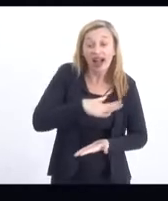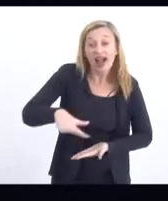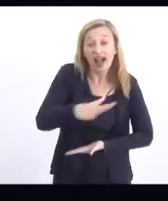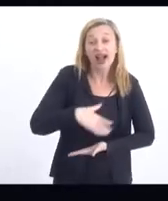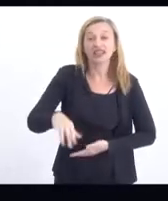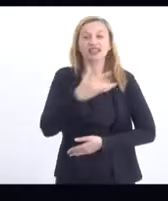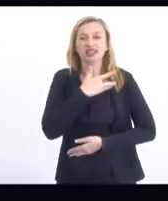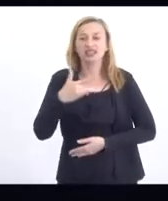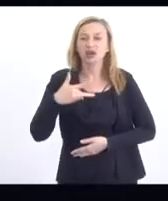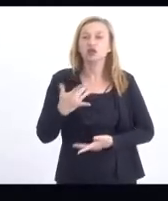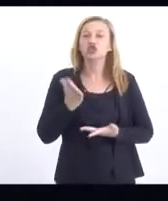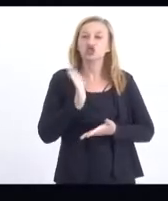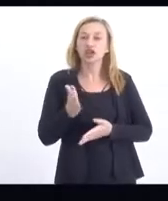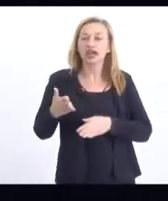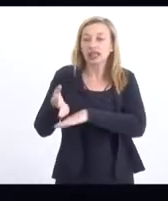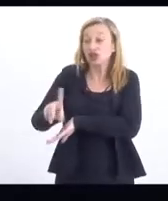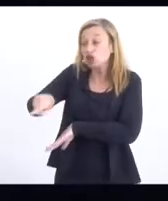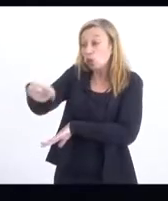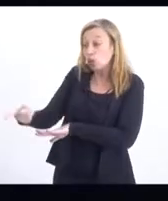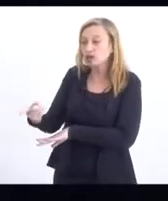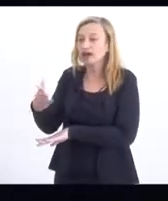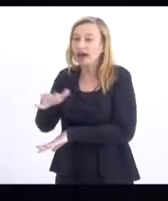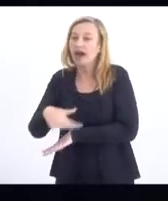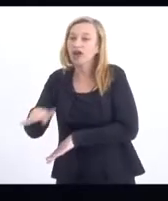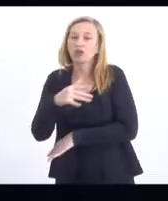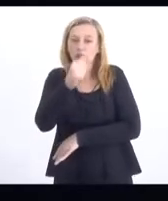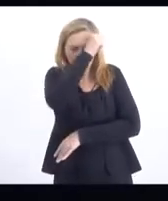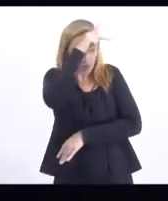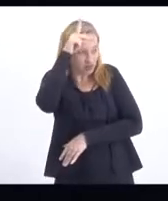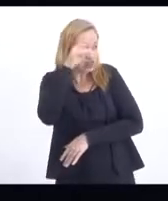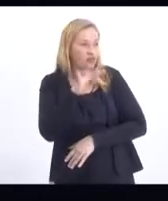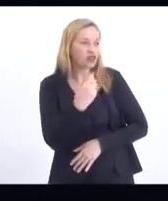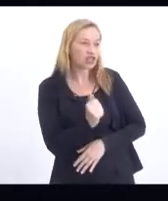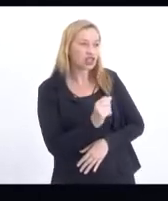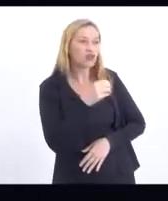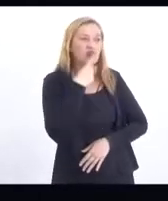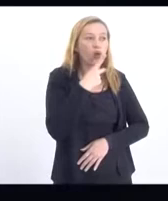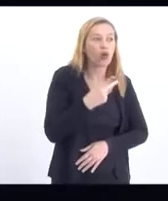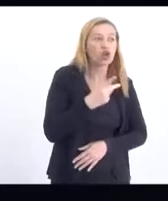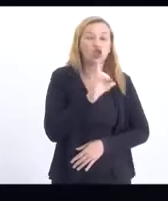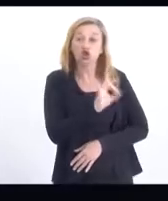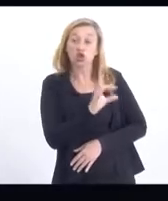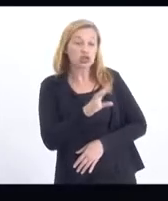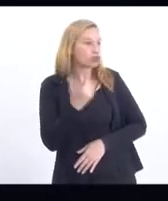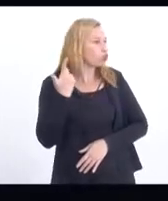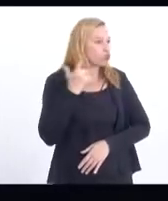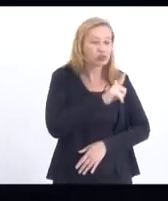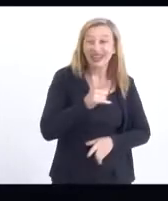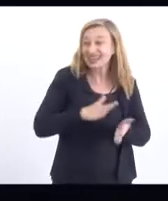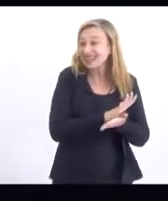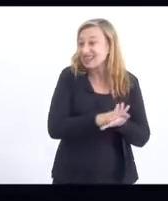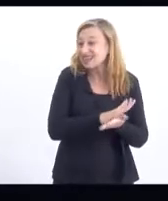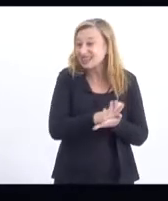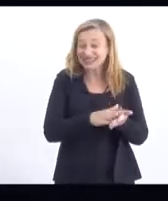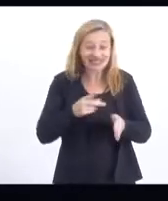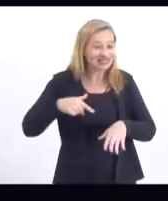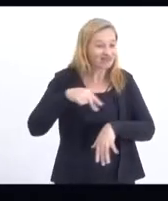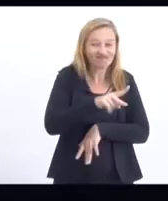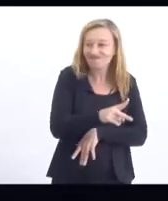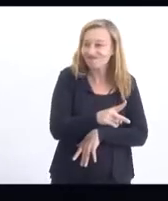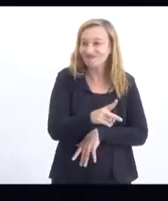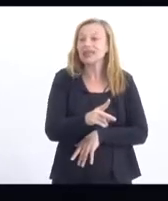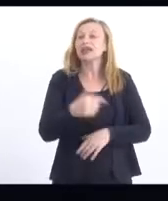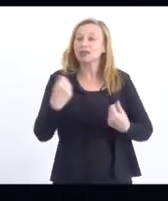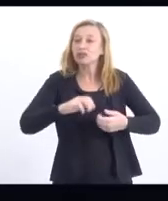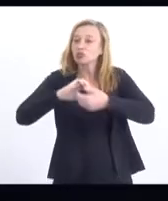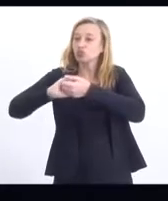em outras áreas, porque, como o nosso prefeito Alfredão bem disse, sozinho a gente não vai a lugar nenhum. Aqui a gente não tem que se enfrentar, a gente tem que dar as